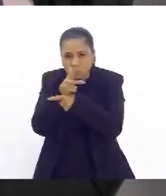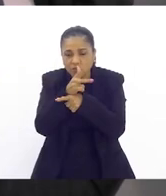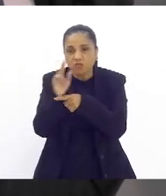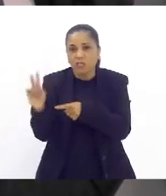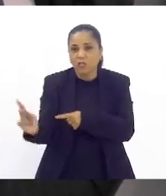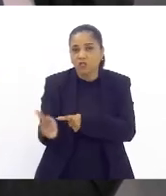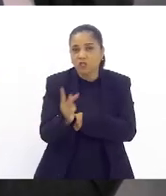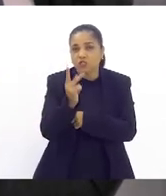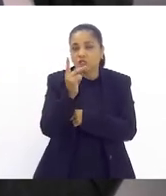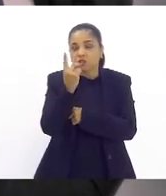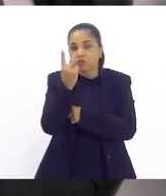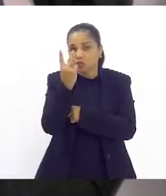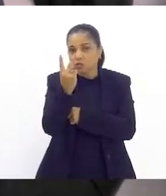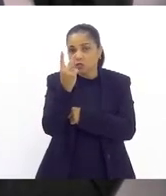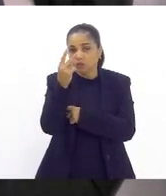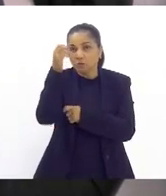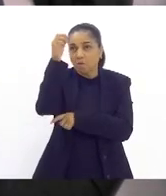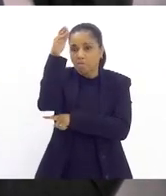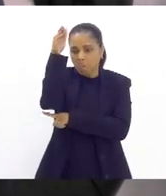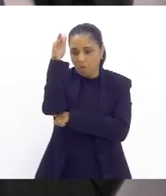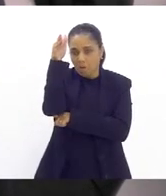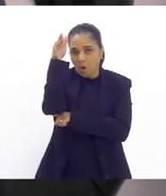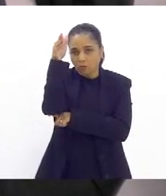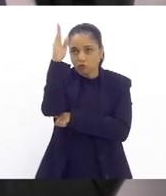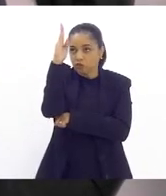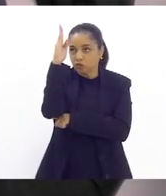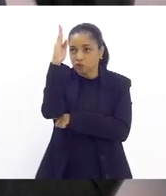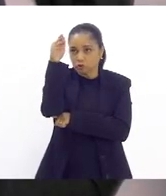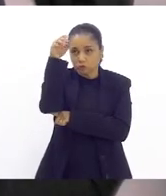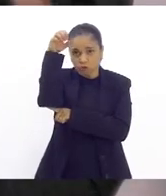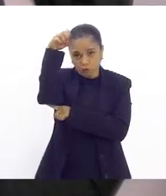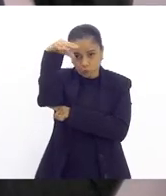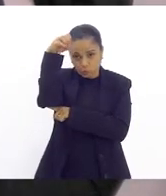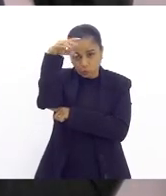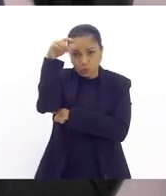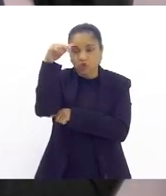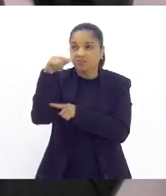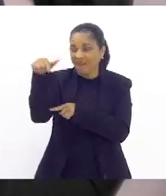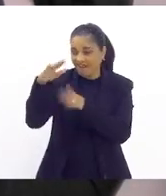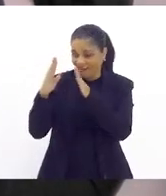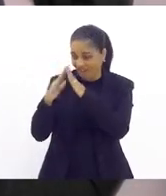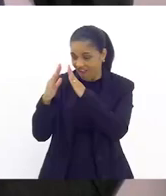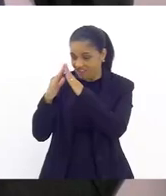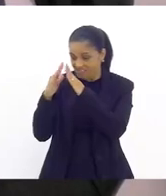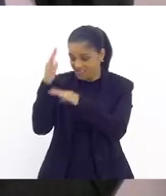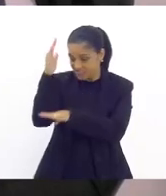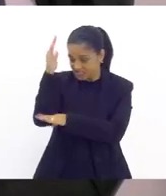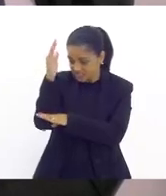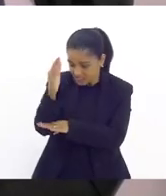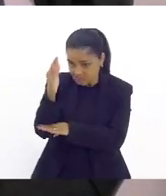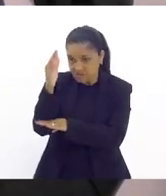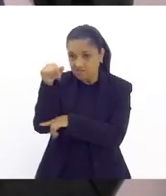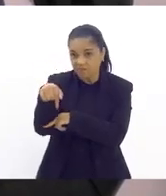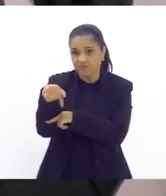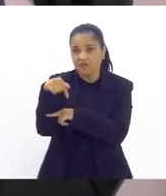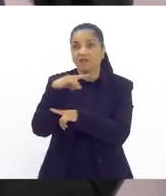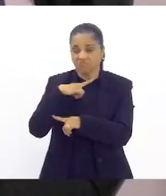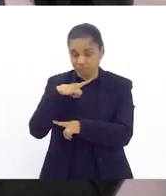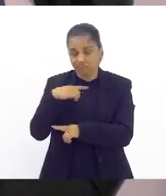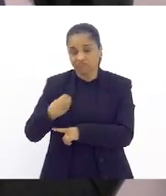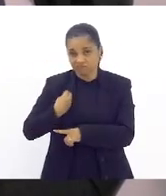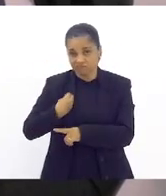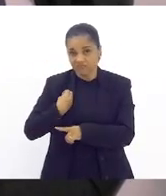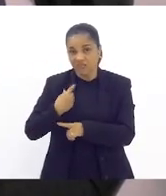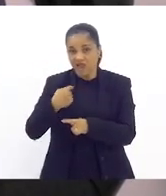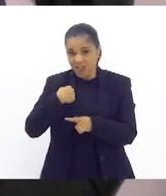está há dois anos em cima da residência de uma pessoa existe nós aqui Arrumamos a rede